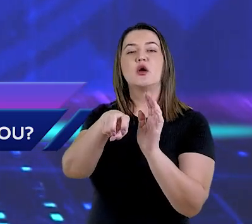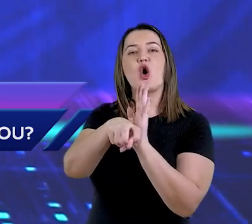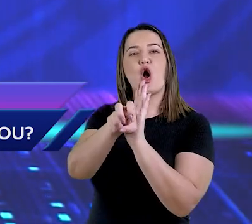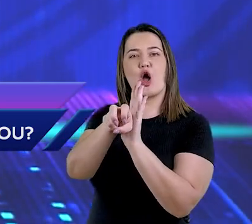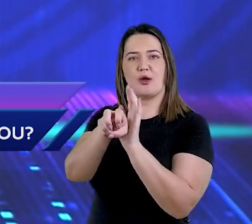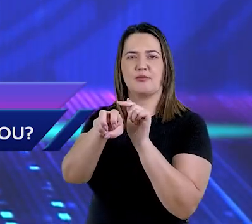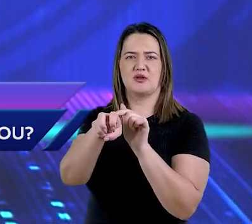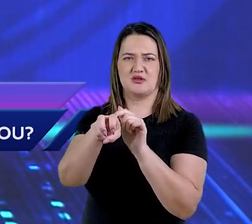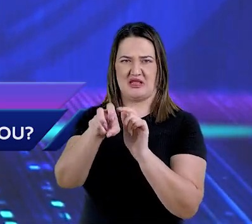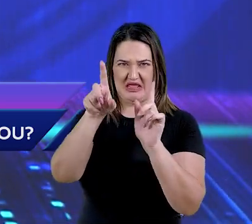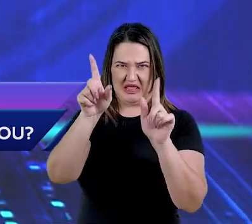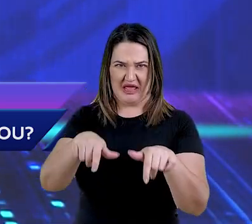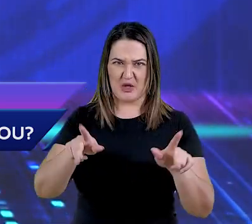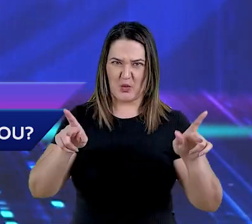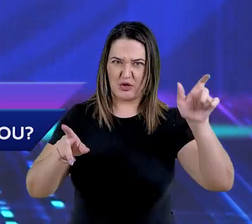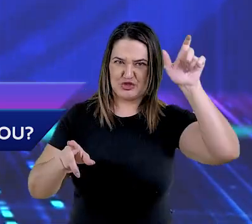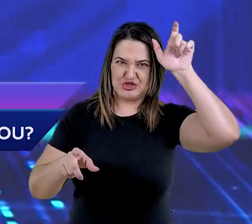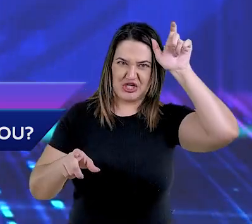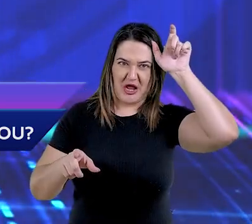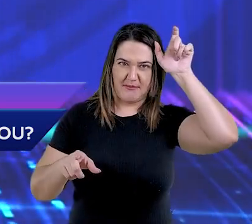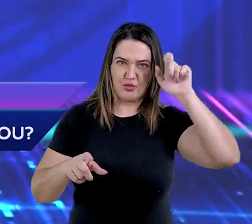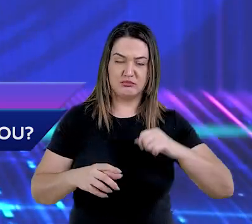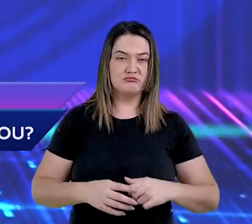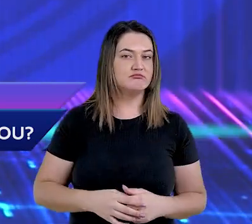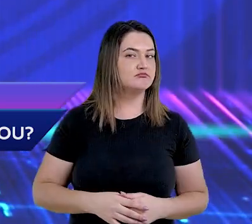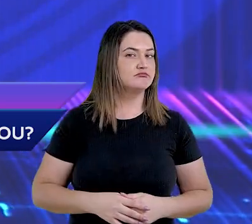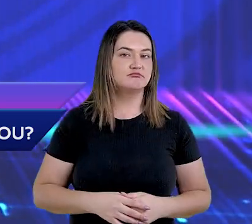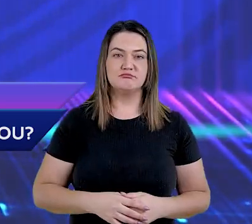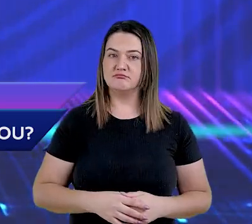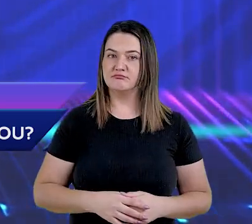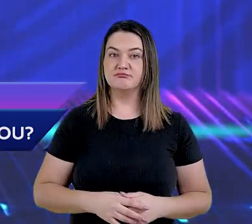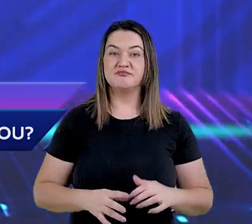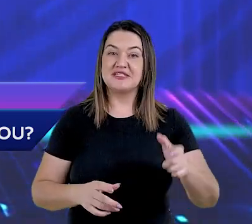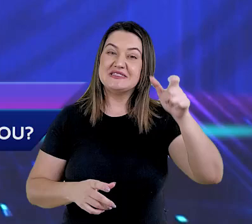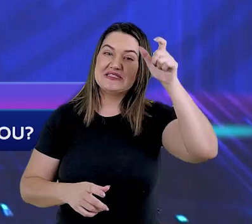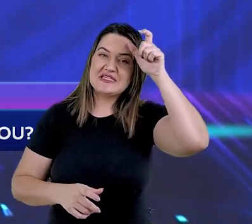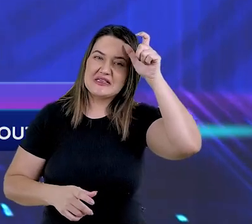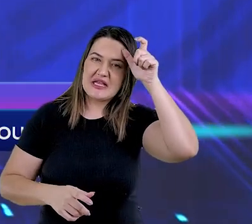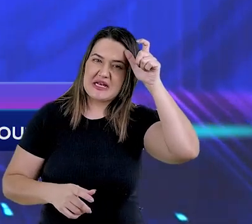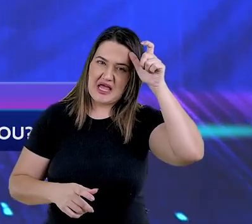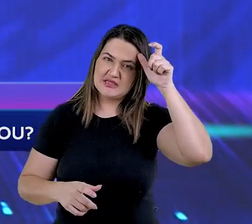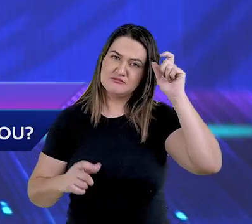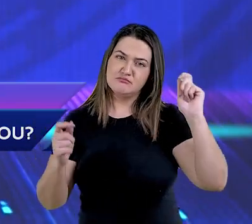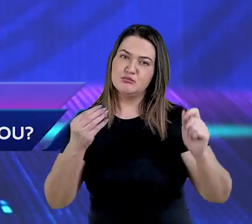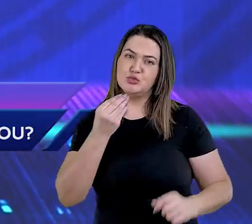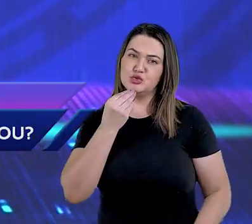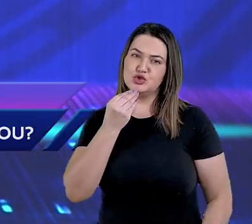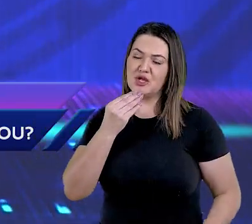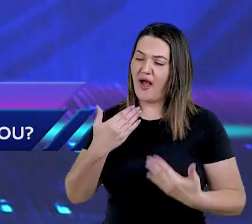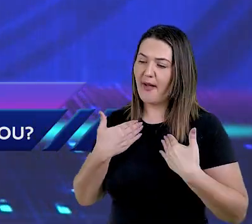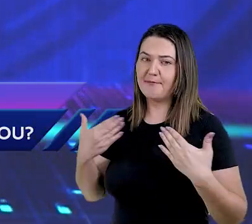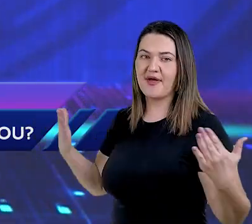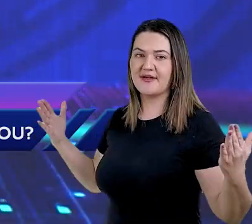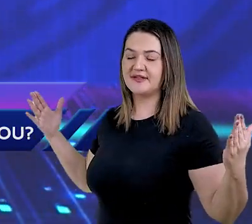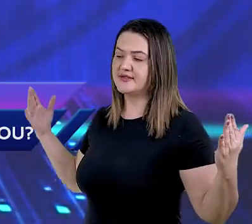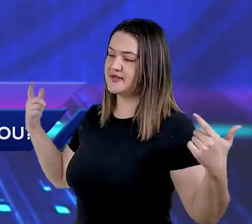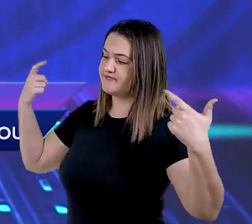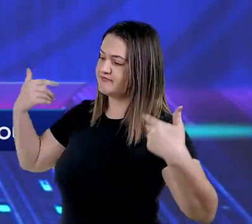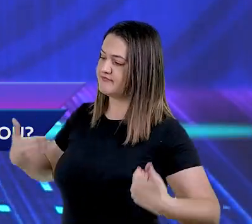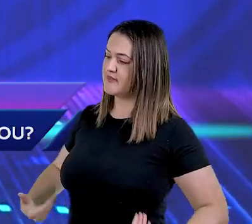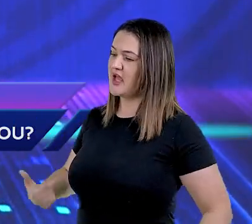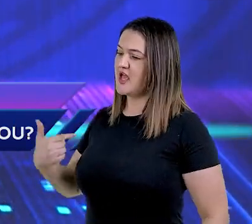não da forma como o diabo realmente era. Ele usa um animal que foi criado por